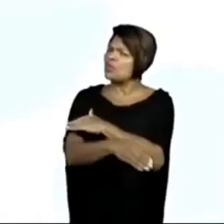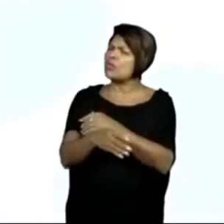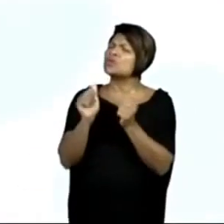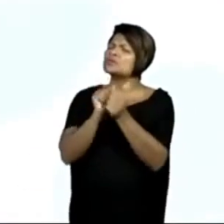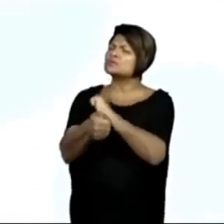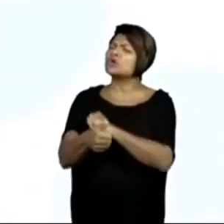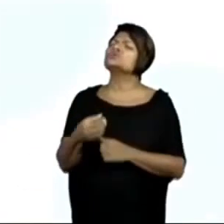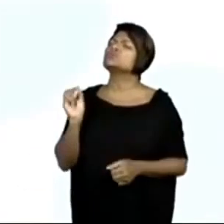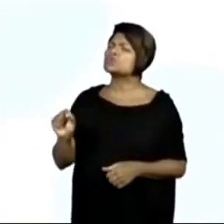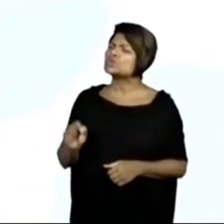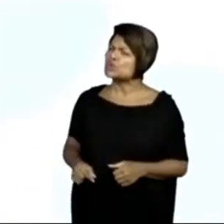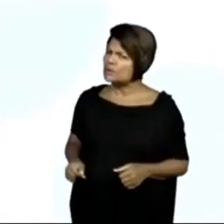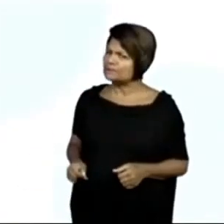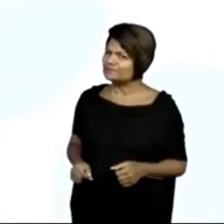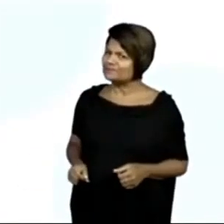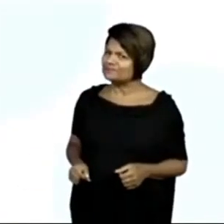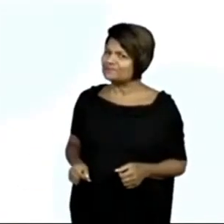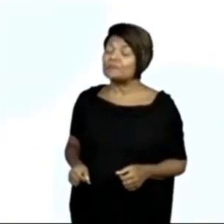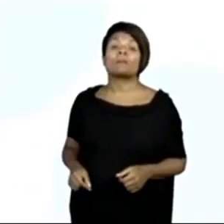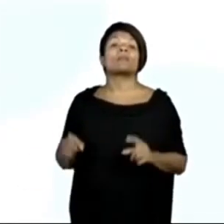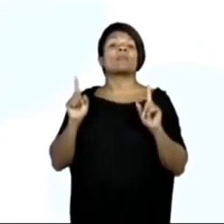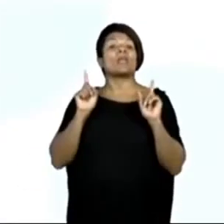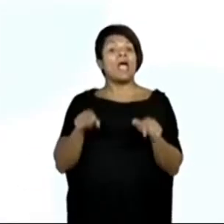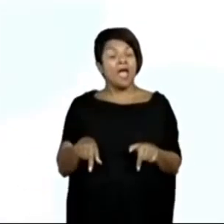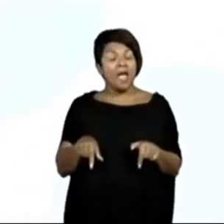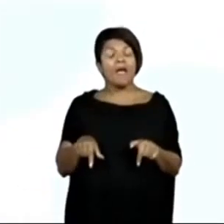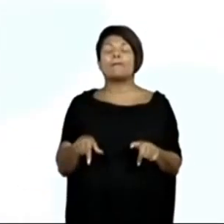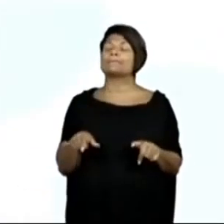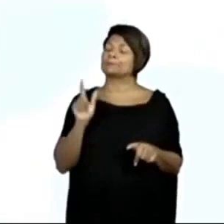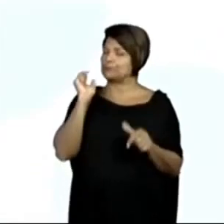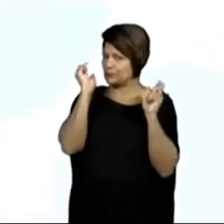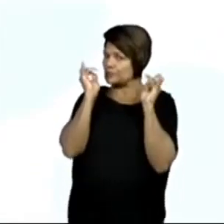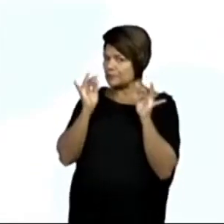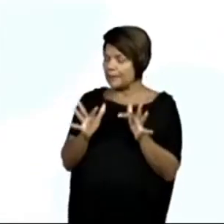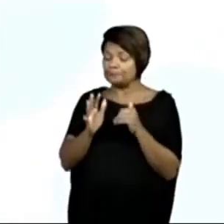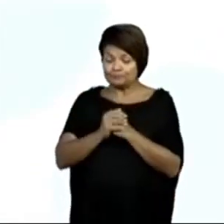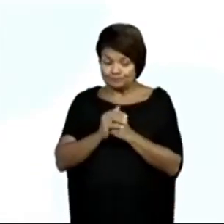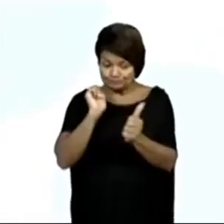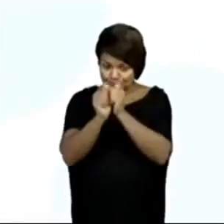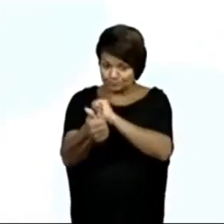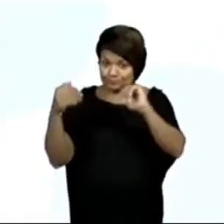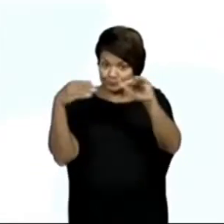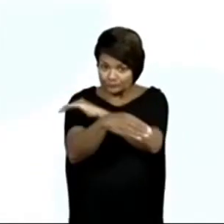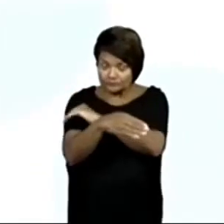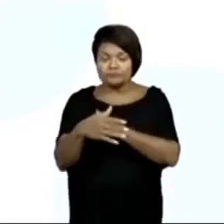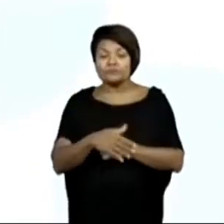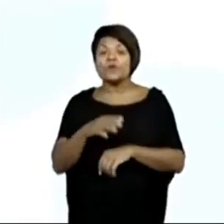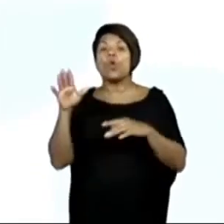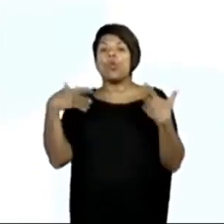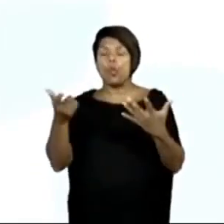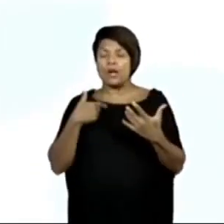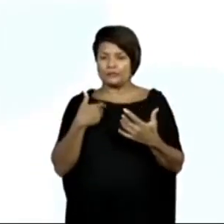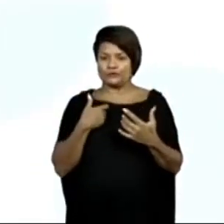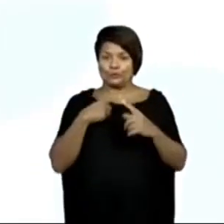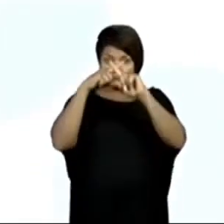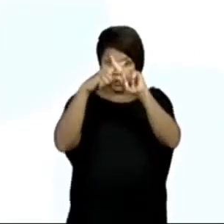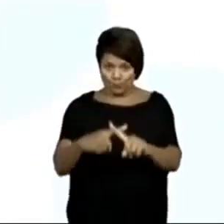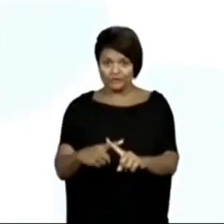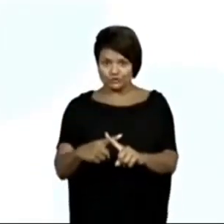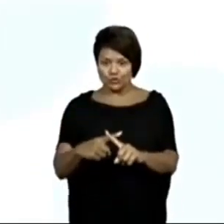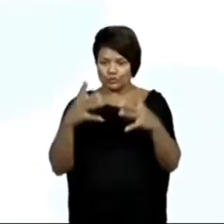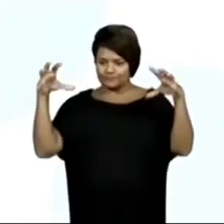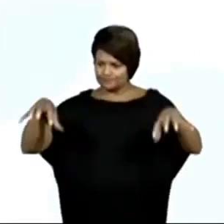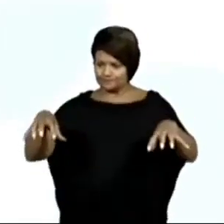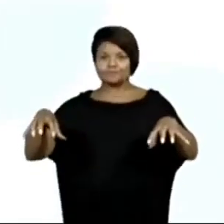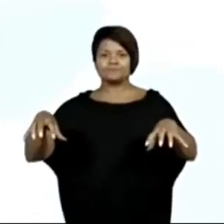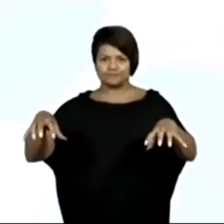Esporte de invasão, vamos lá. São aqueles nos quais os competidores entram no setor definido